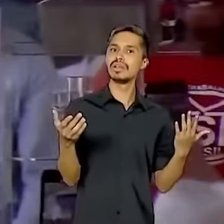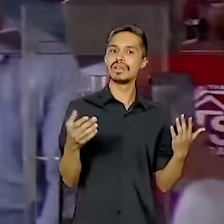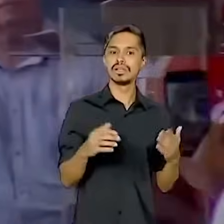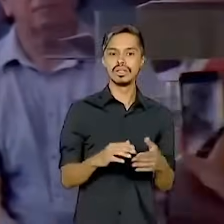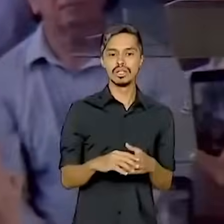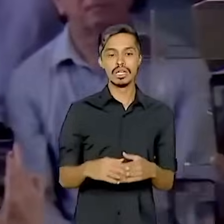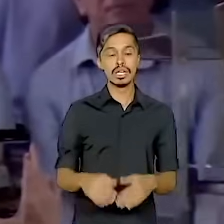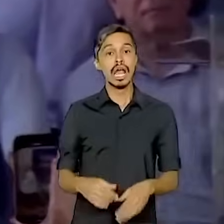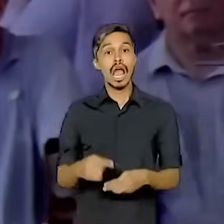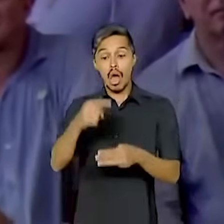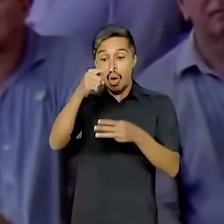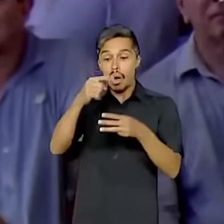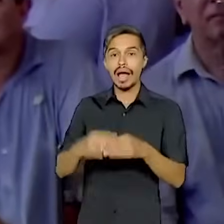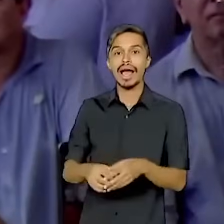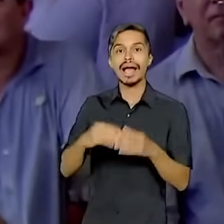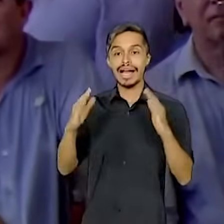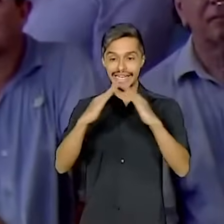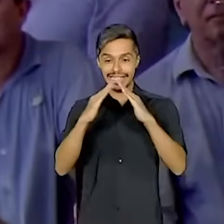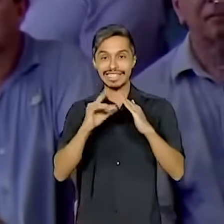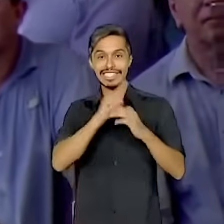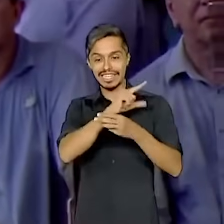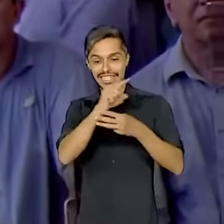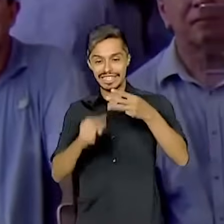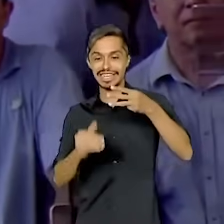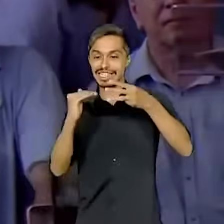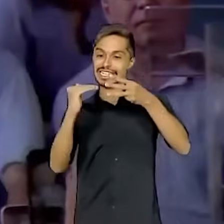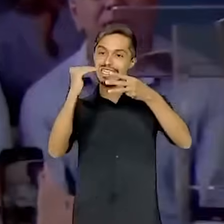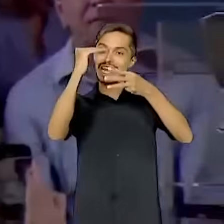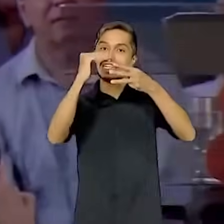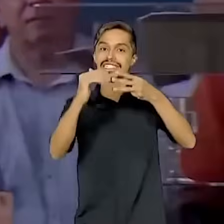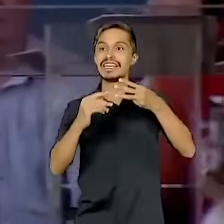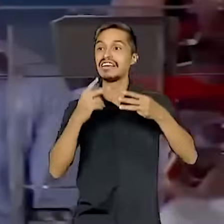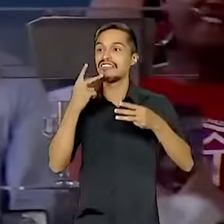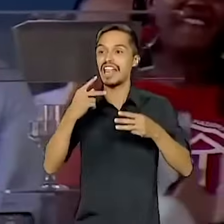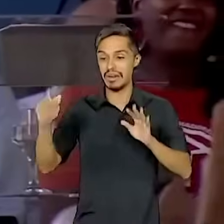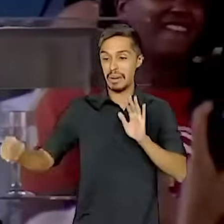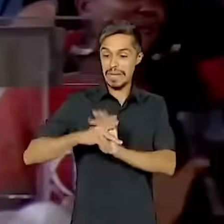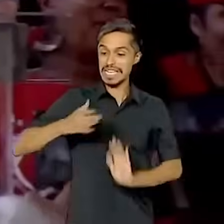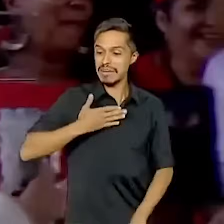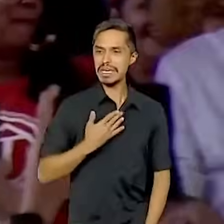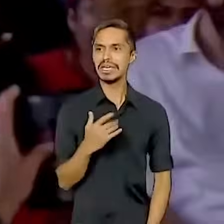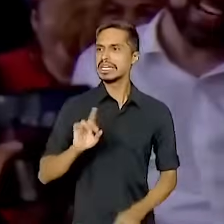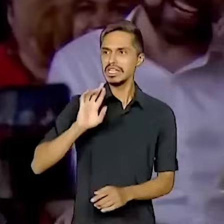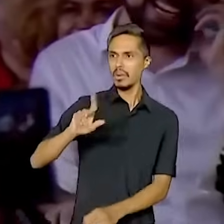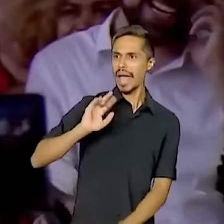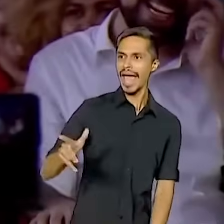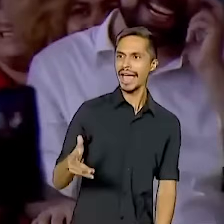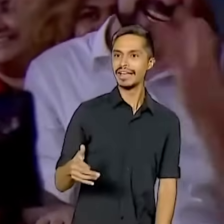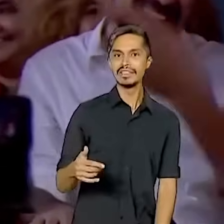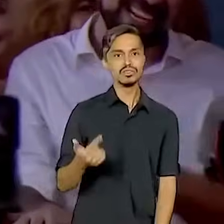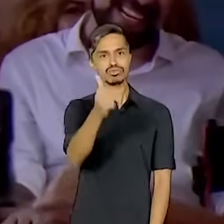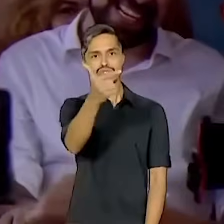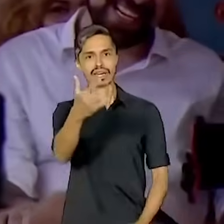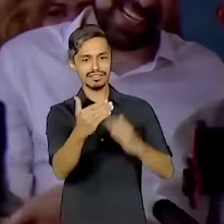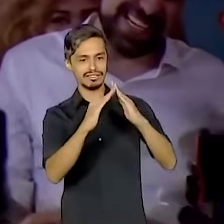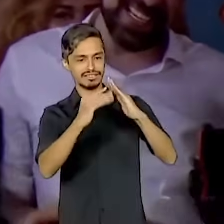triplex que eles disseram que era meu, era meu. E eu nunca pude ir naquele maldito triplex.